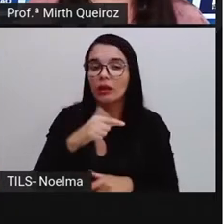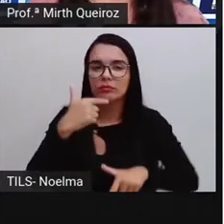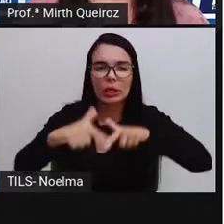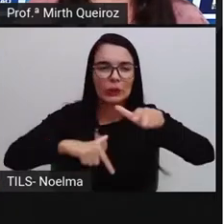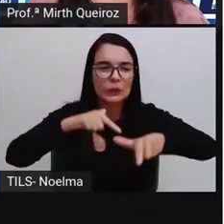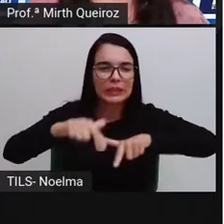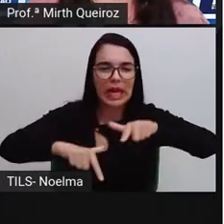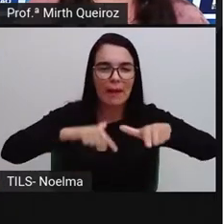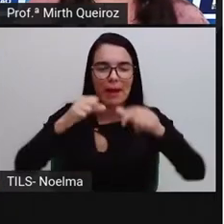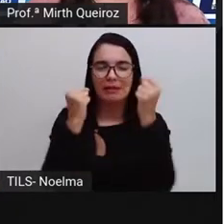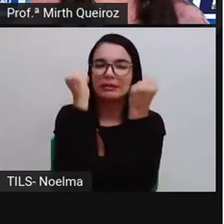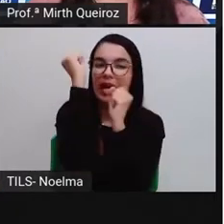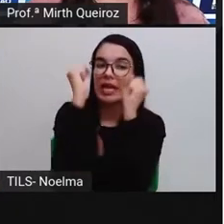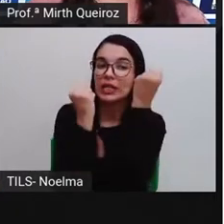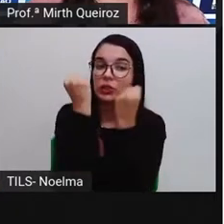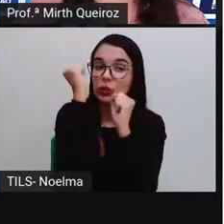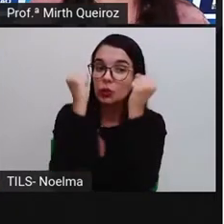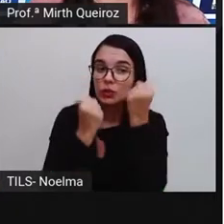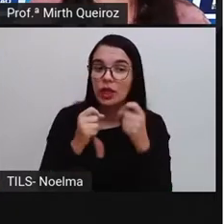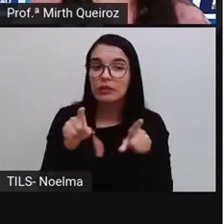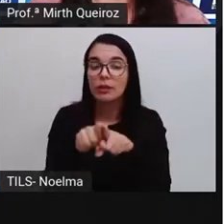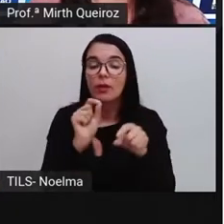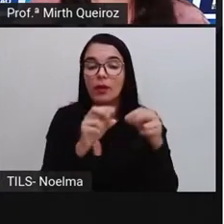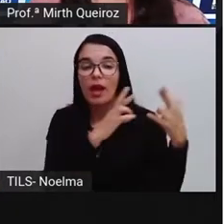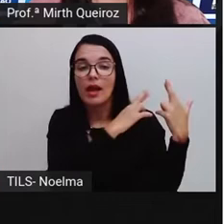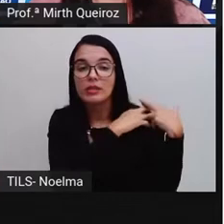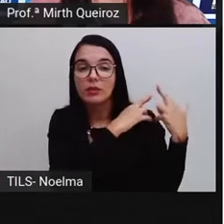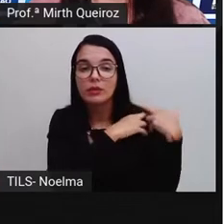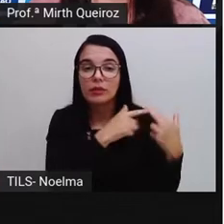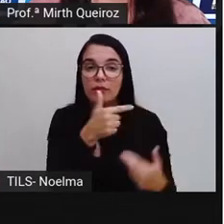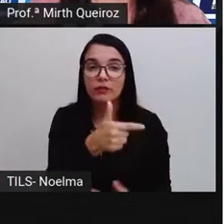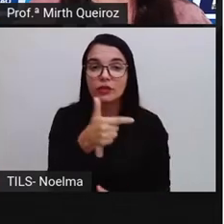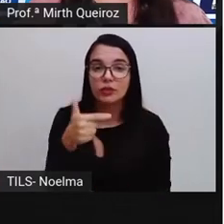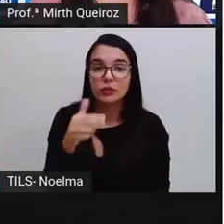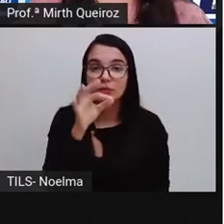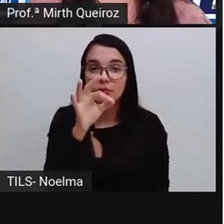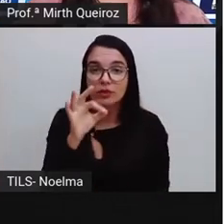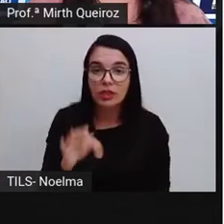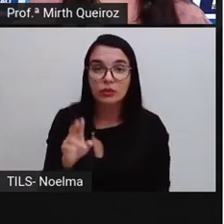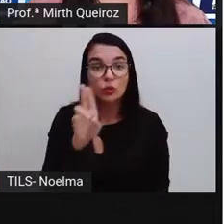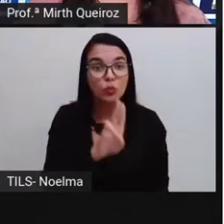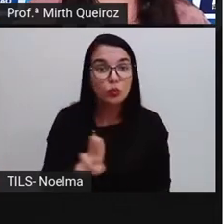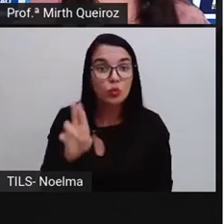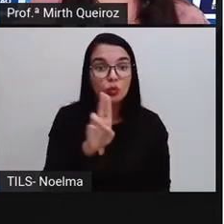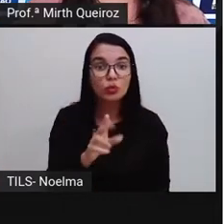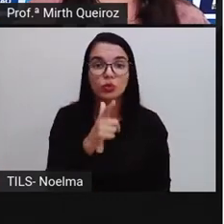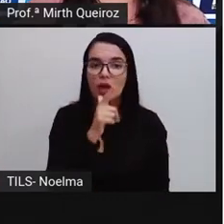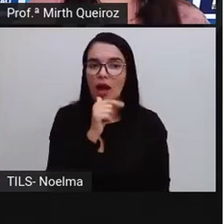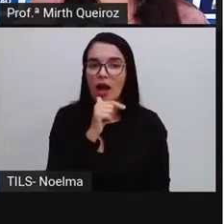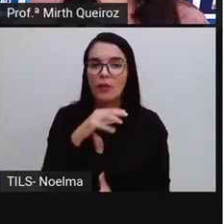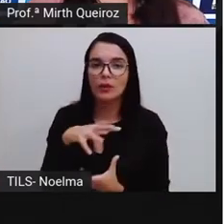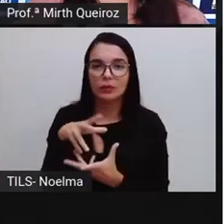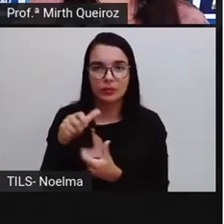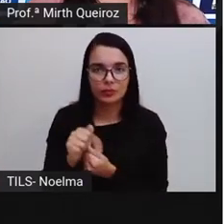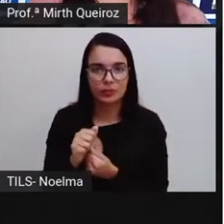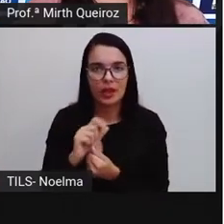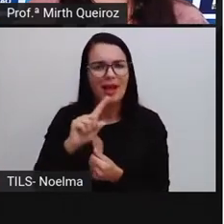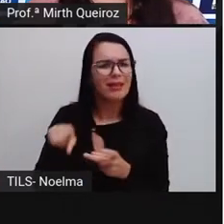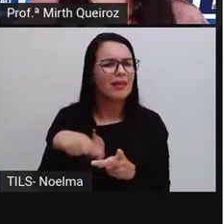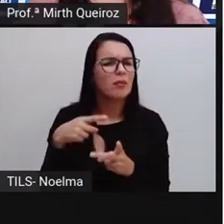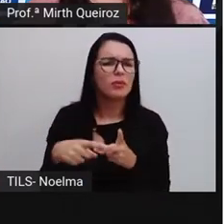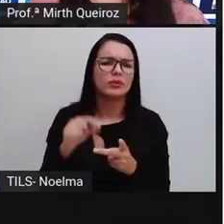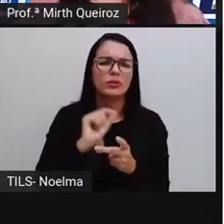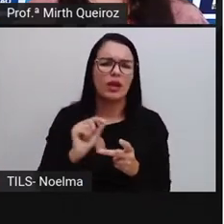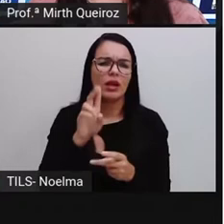industrial que vai ser responsável por vinte e dois por cento do consumo de água do mundo e somente depois vai vir o uso doméstico